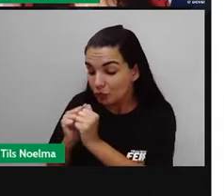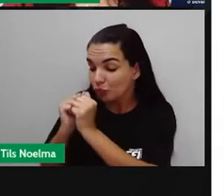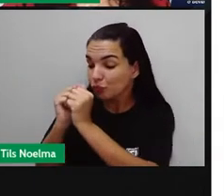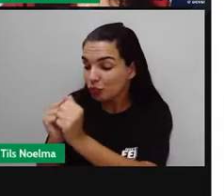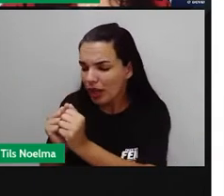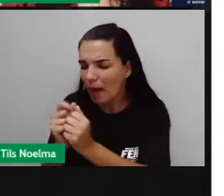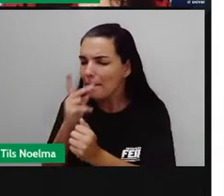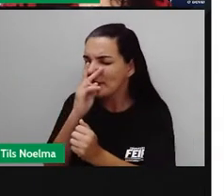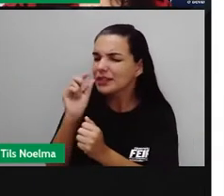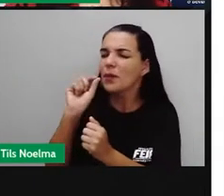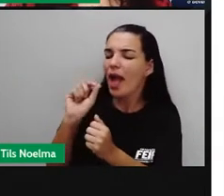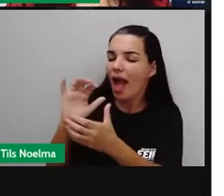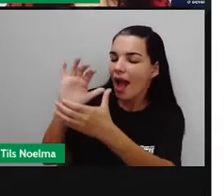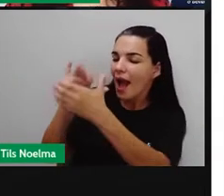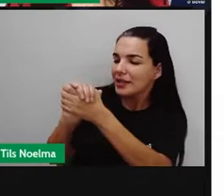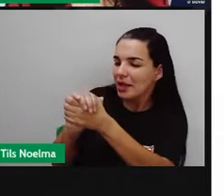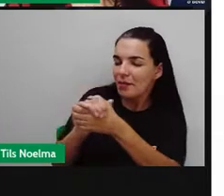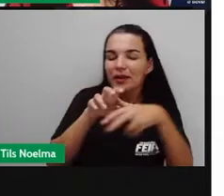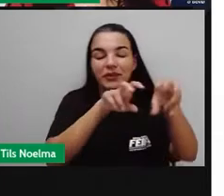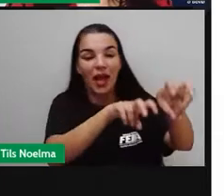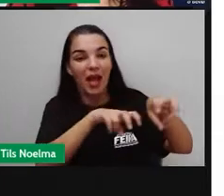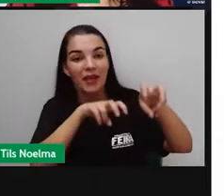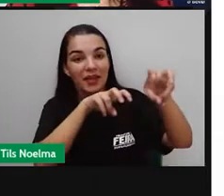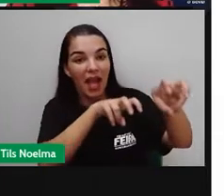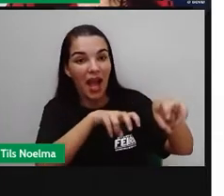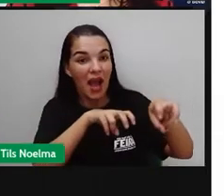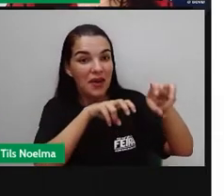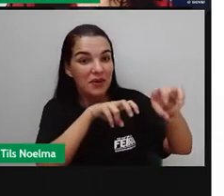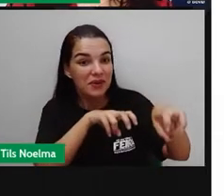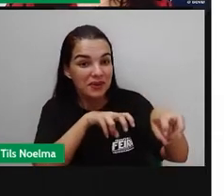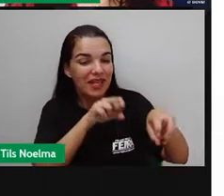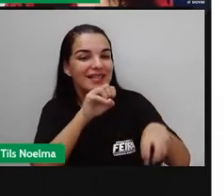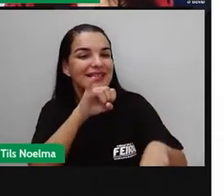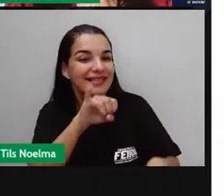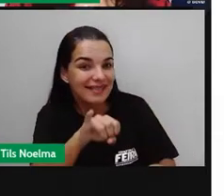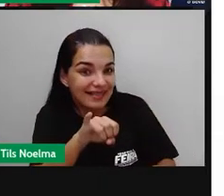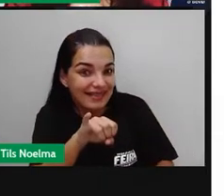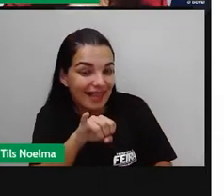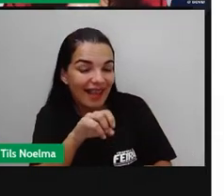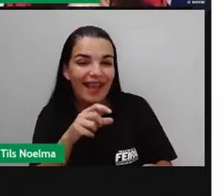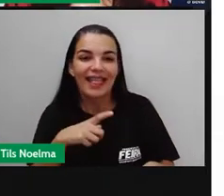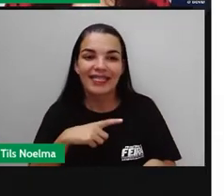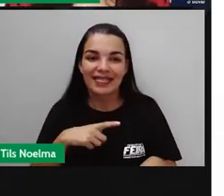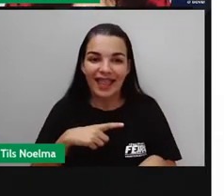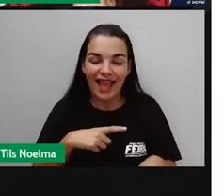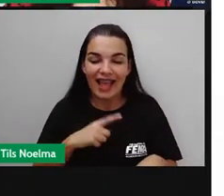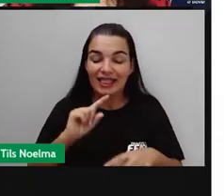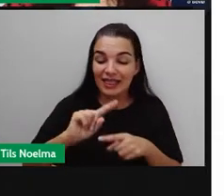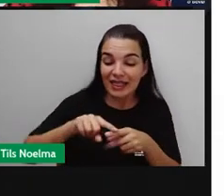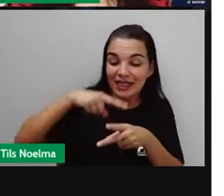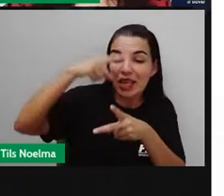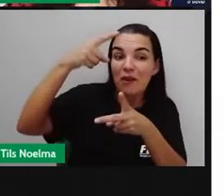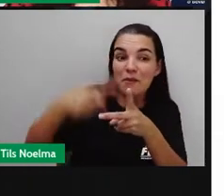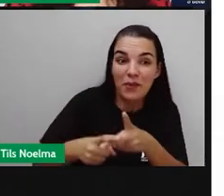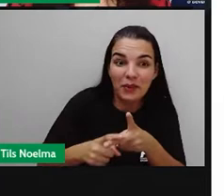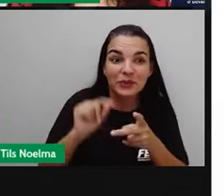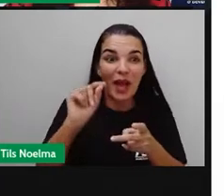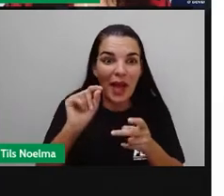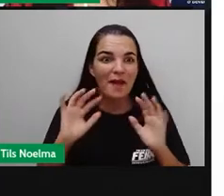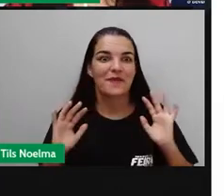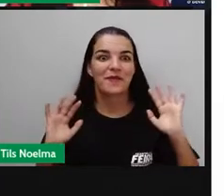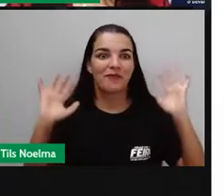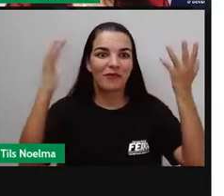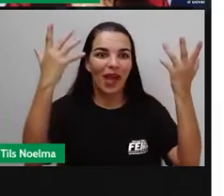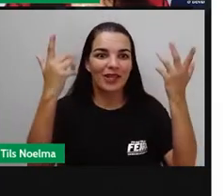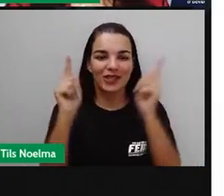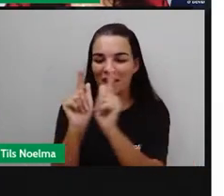como se fosse a comemoração da festa. Inicia-se esse casamento caipira e, posteriormente, iniciar a quadrilha aí